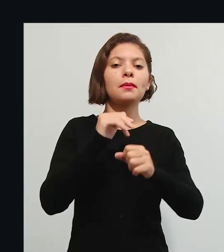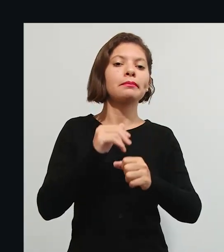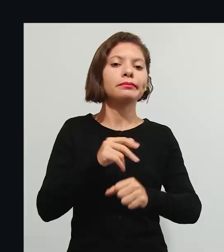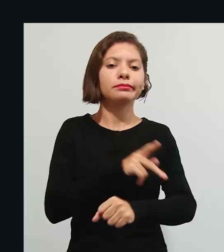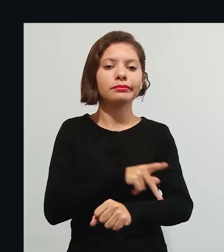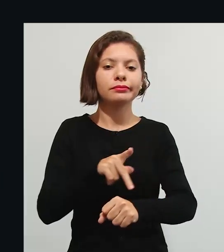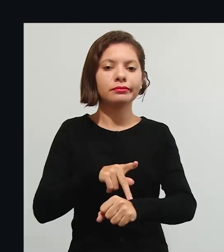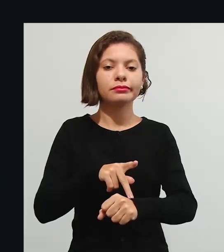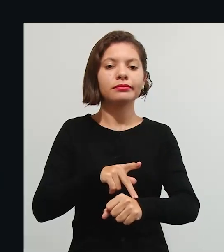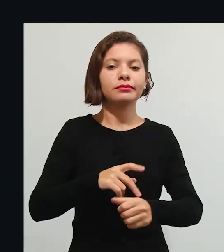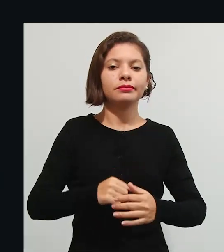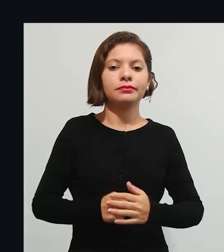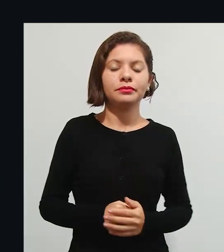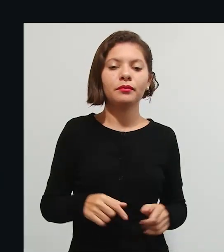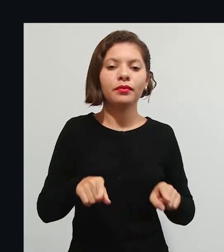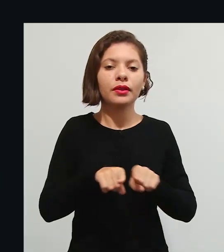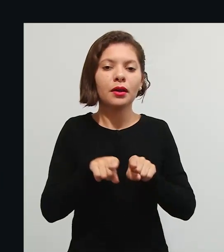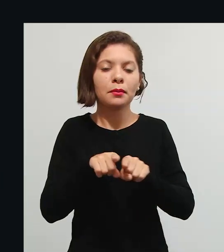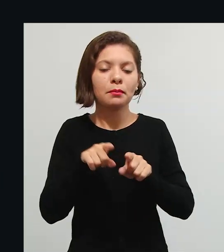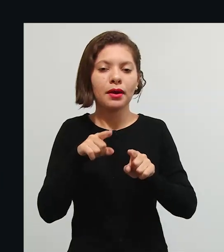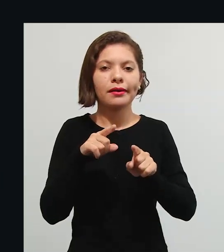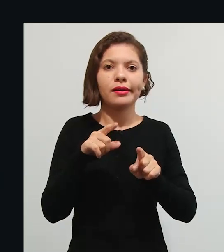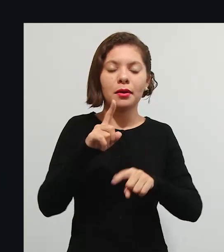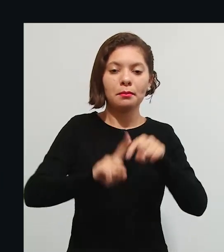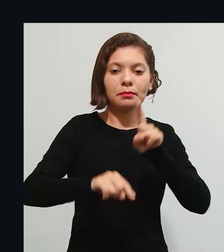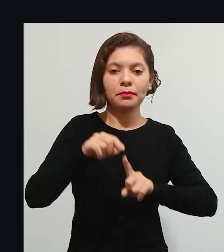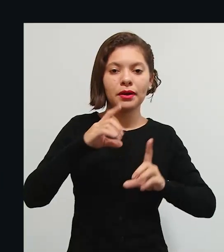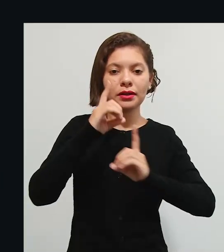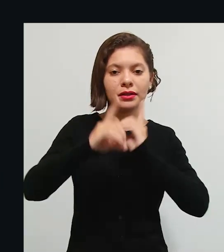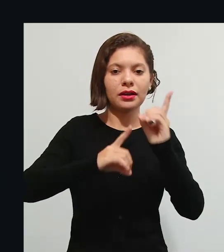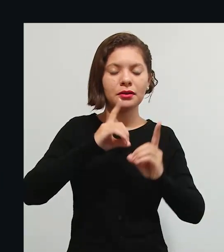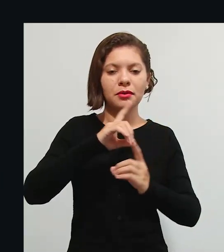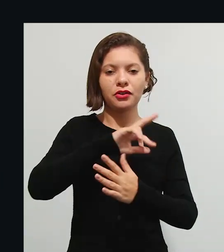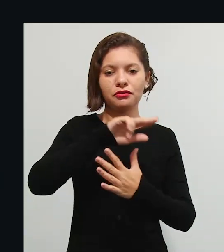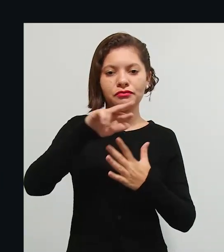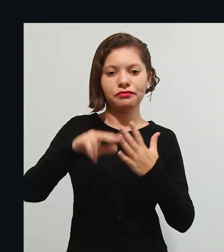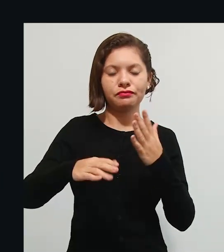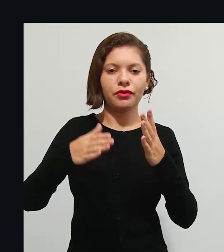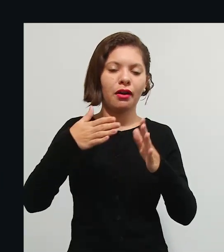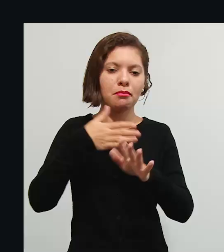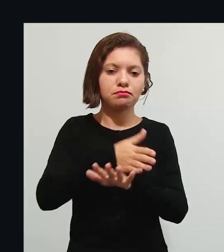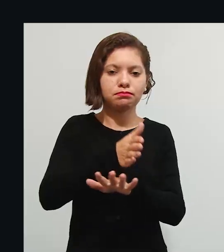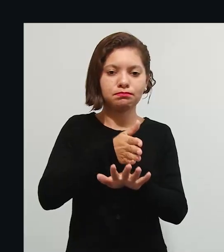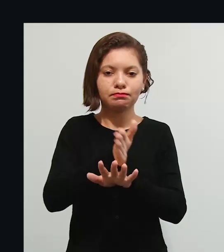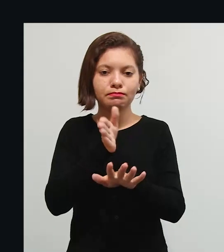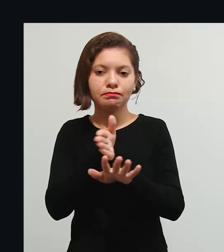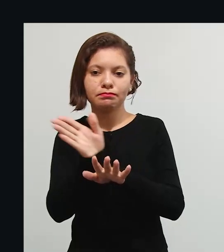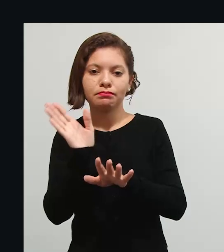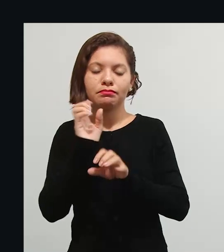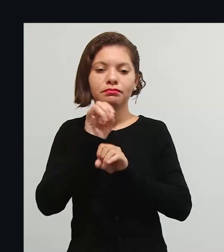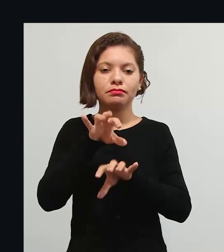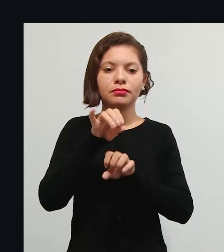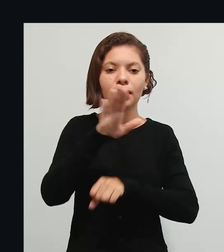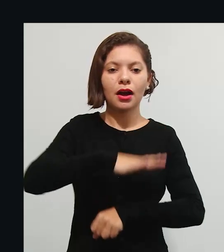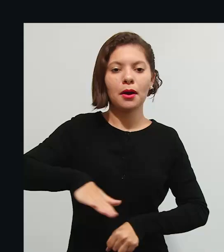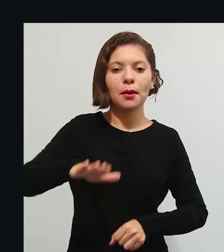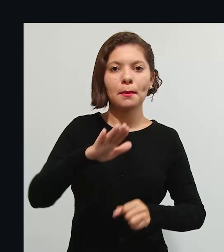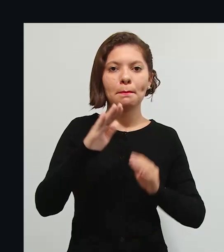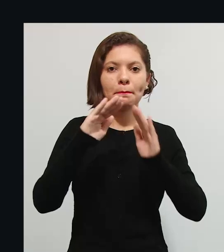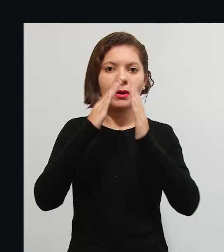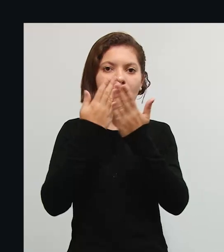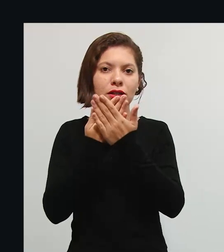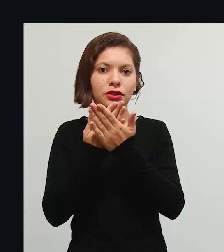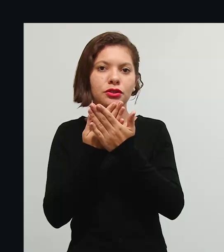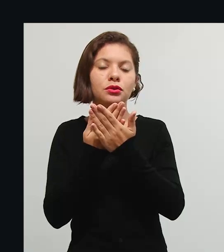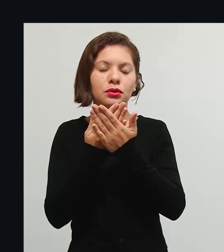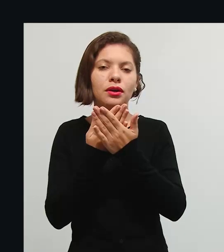inovadoras, produzir materiais didáticos para diferentes níveis e modalidades de ensino em ambientes escolares e